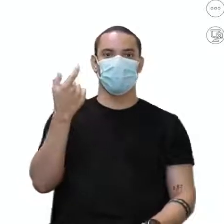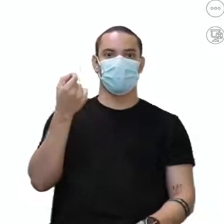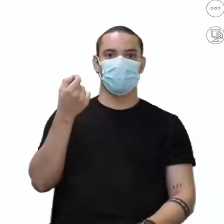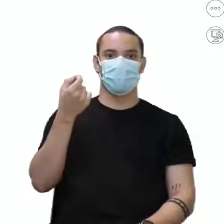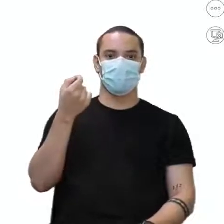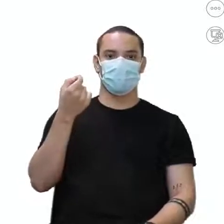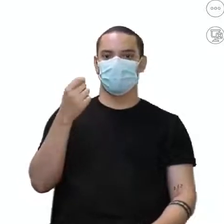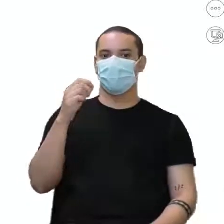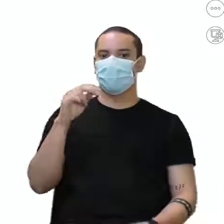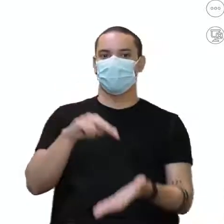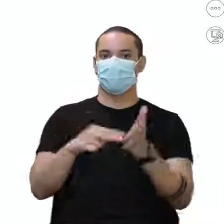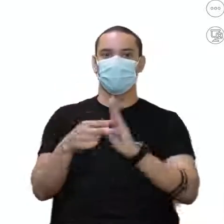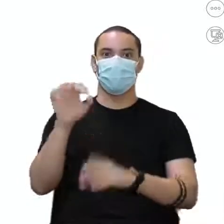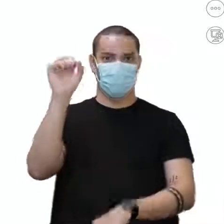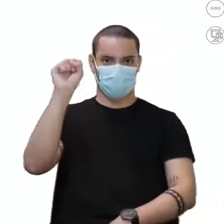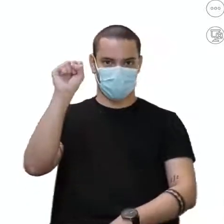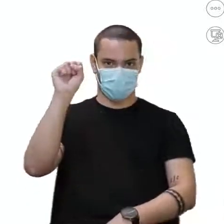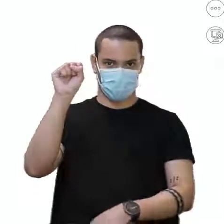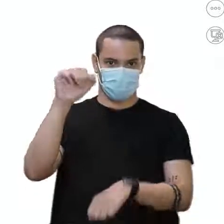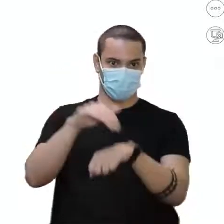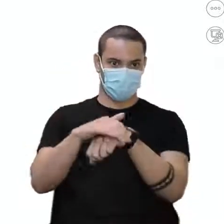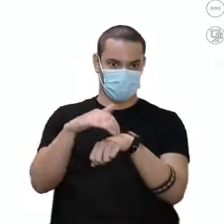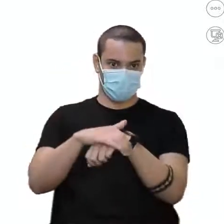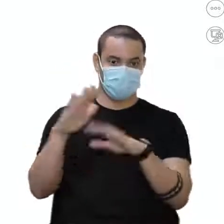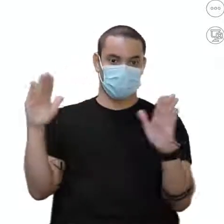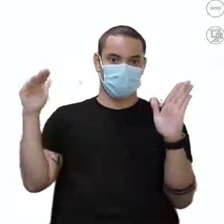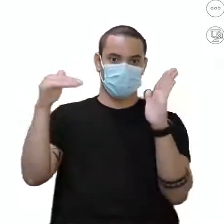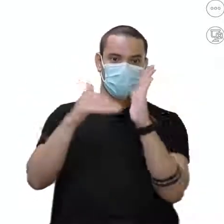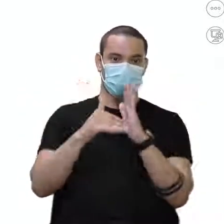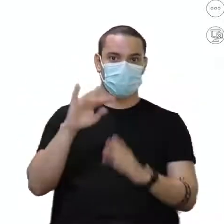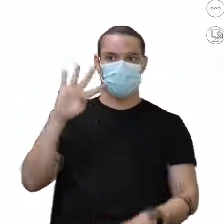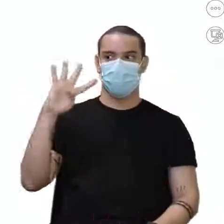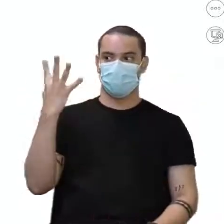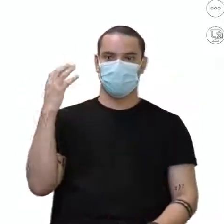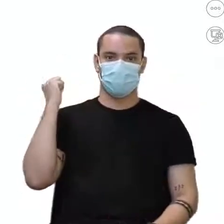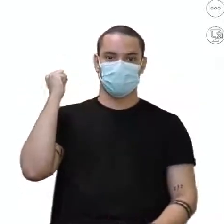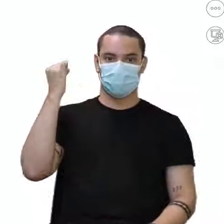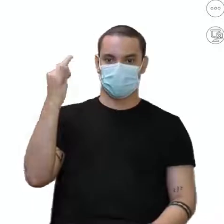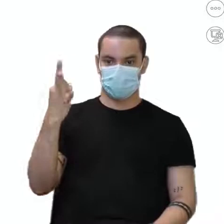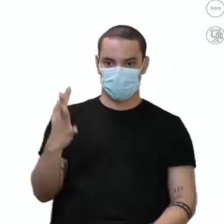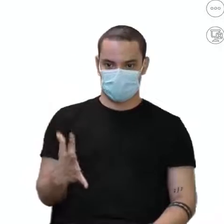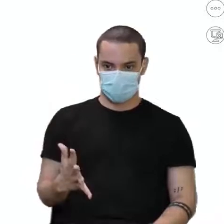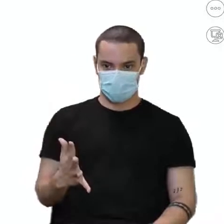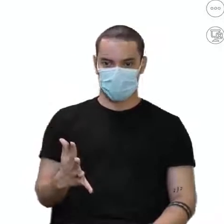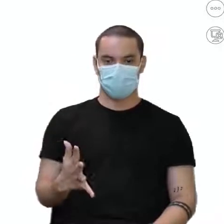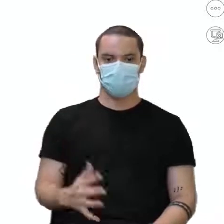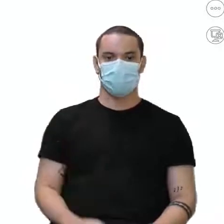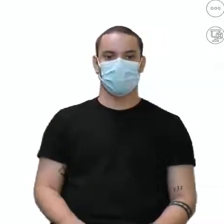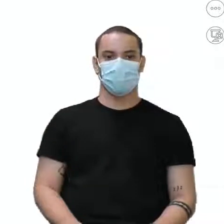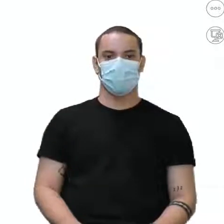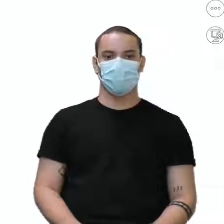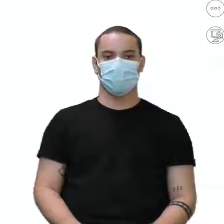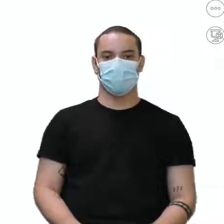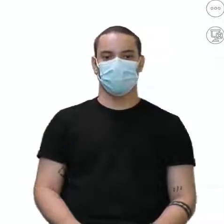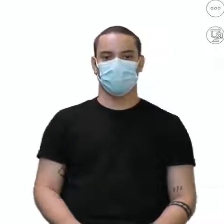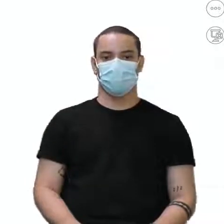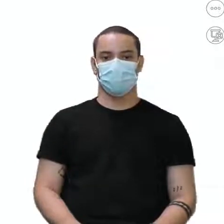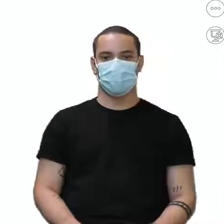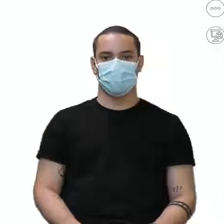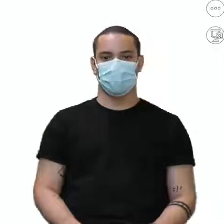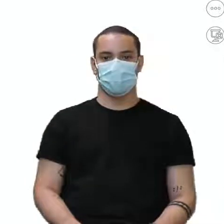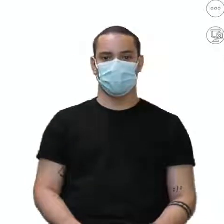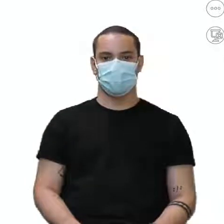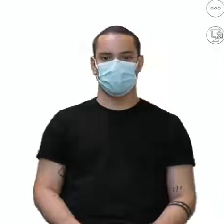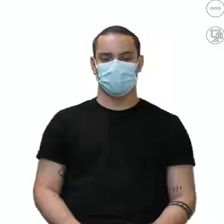horas, vou colocar assim dessa forma, até as 4, funciona, né? O horário de funcionamento, de atendimento seria das 20 horas